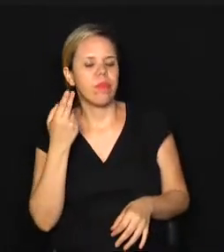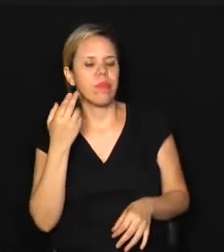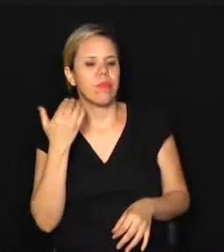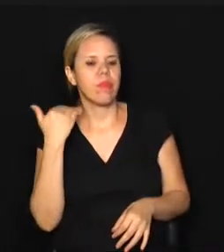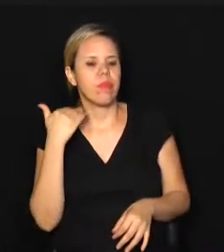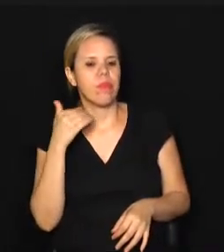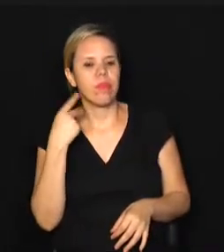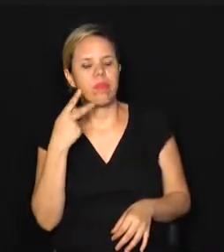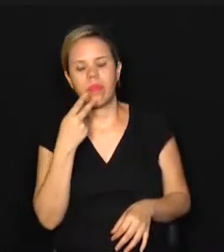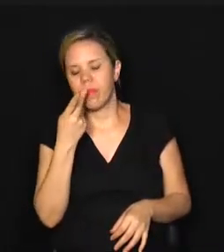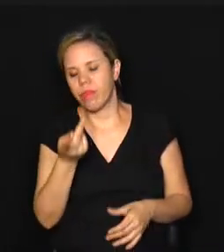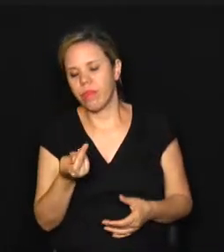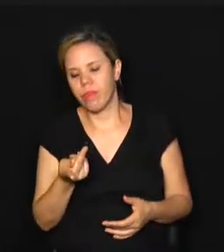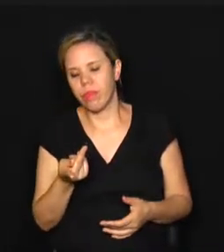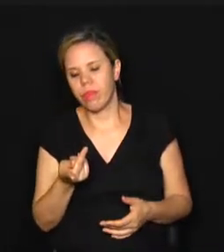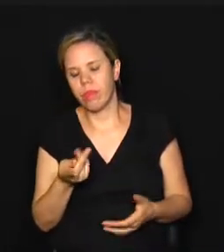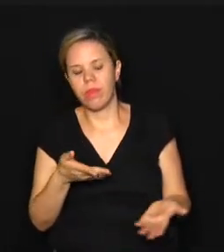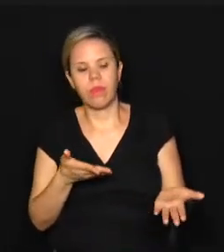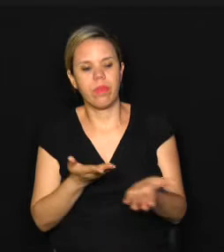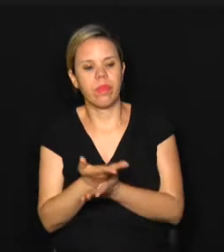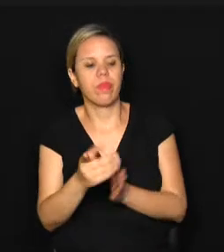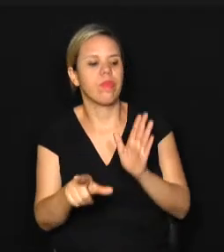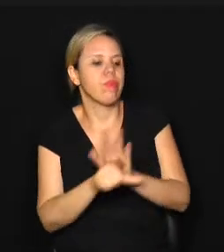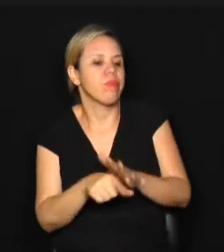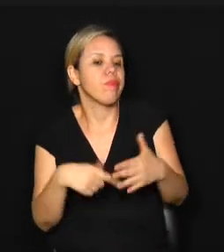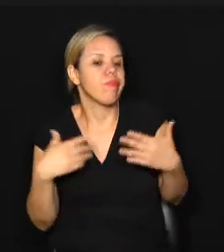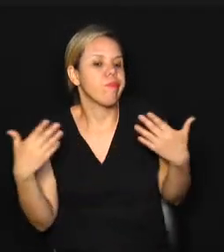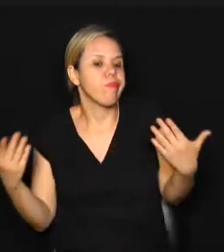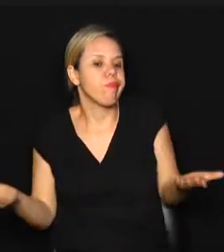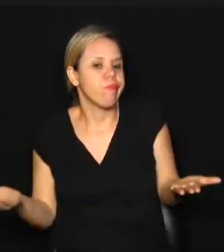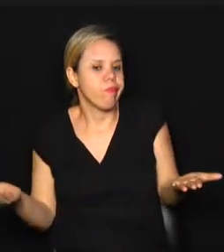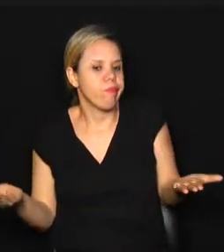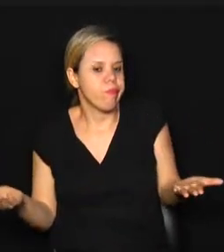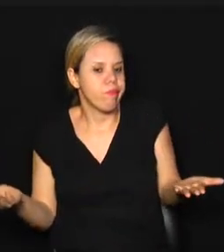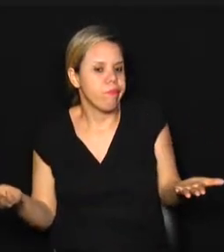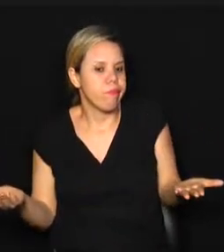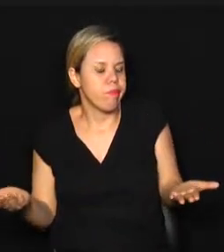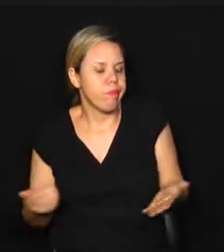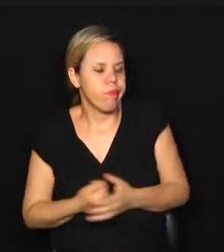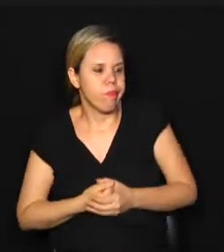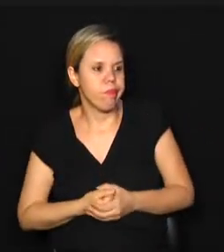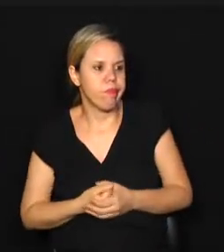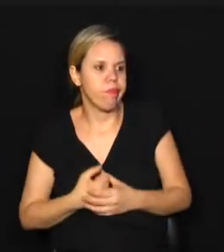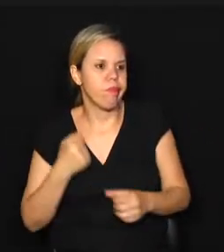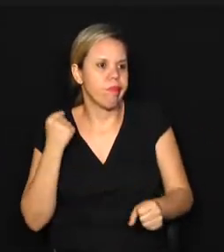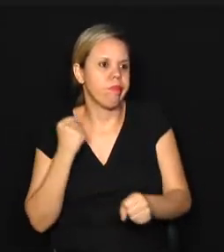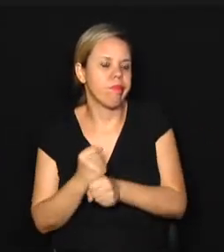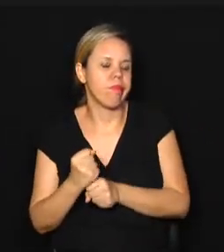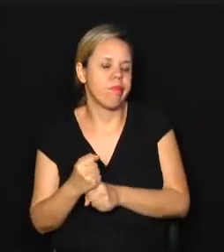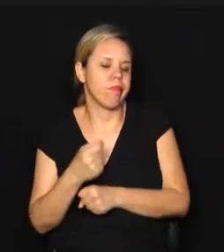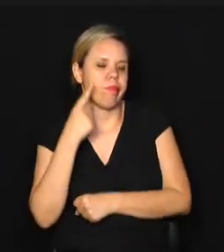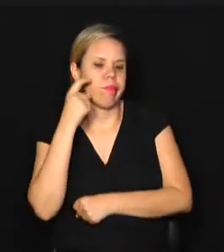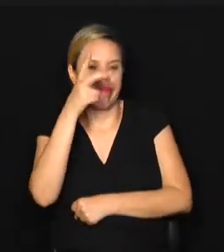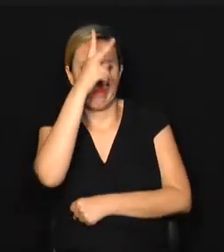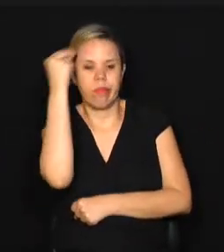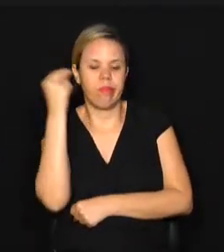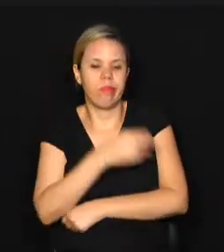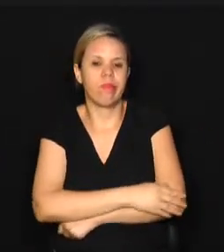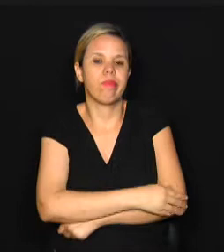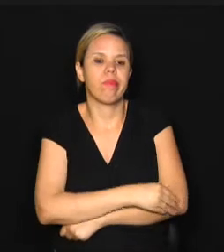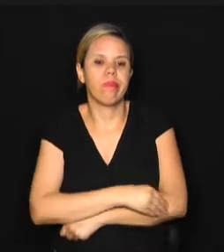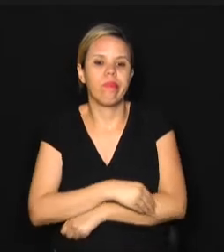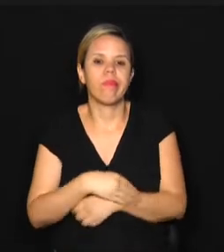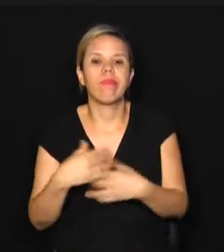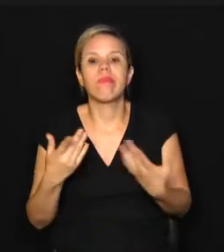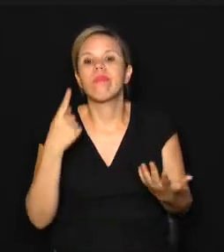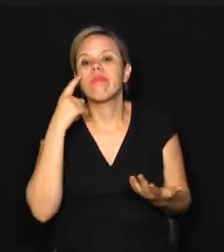Conte aí, aprova uma lei que dá margem para a construção por interesse público. Que interesses